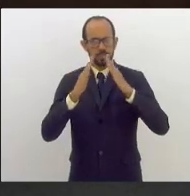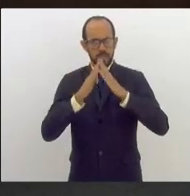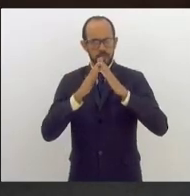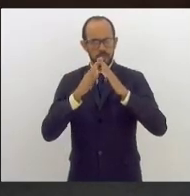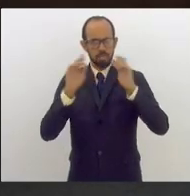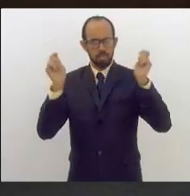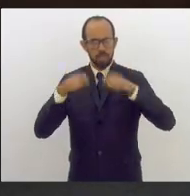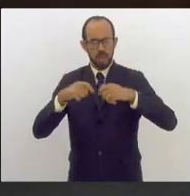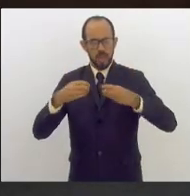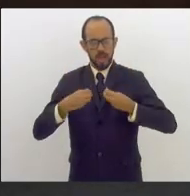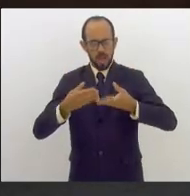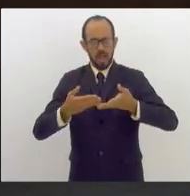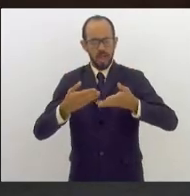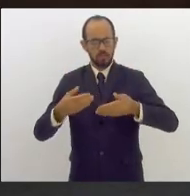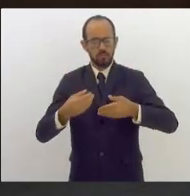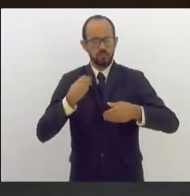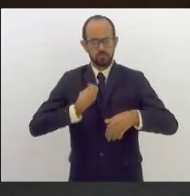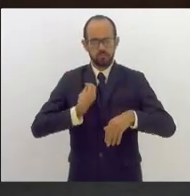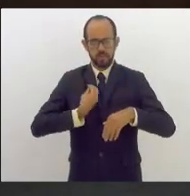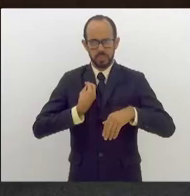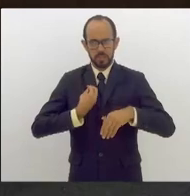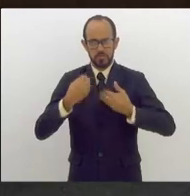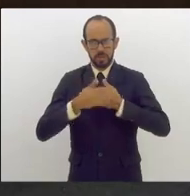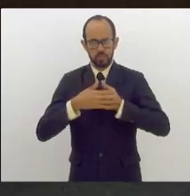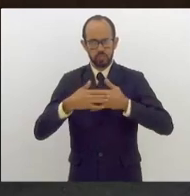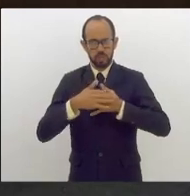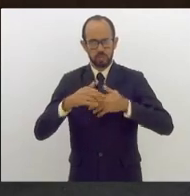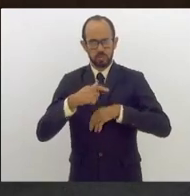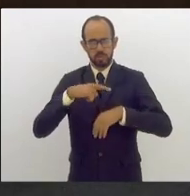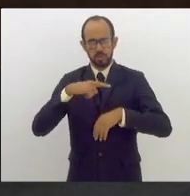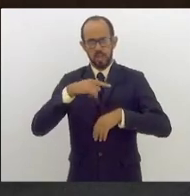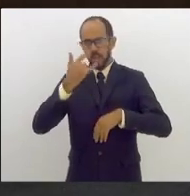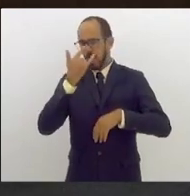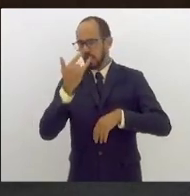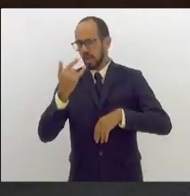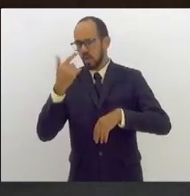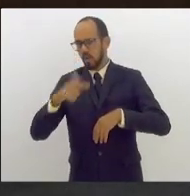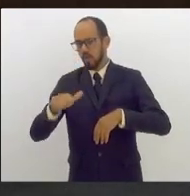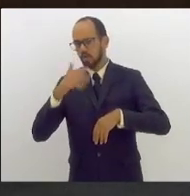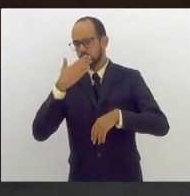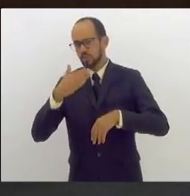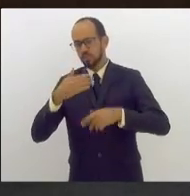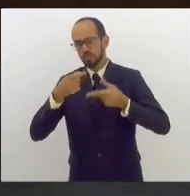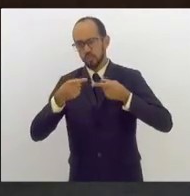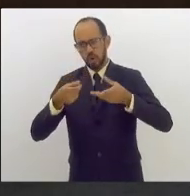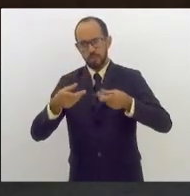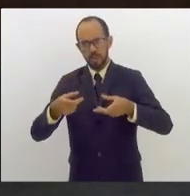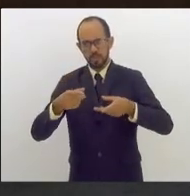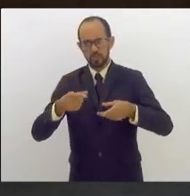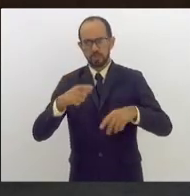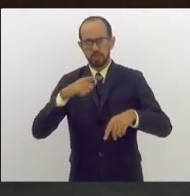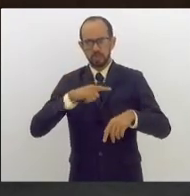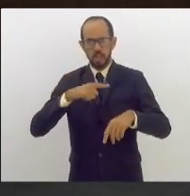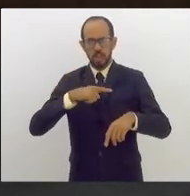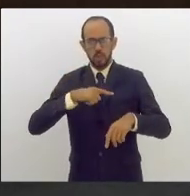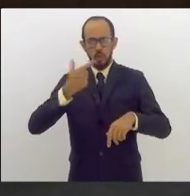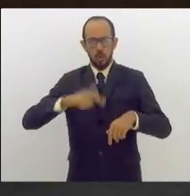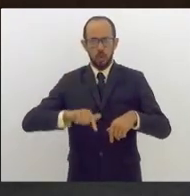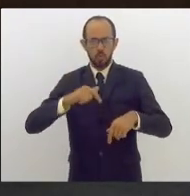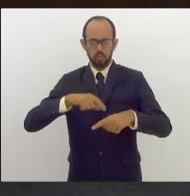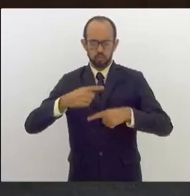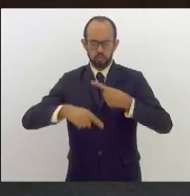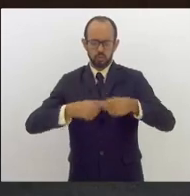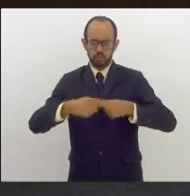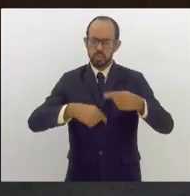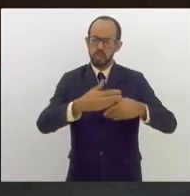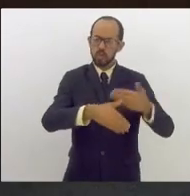vida ainda maior ao centro da cidade que passa a atrair outros tipos de Comércio e com isso tem um novo ciclo vigoroso para isso o governo tem